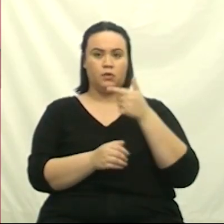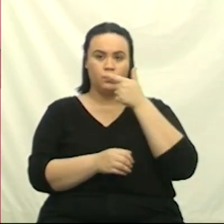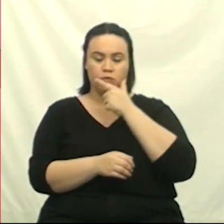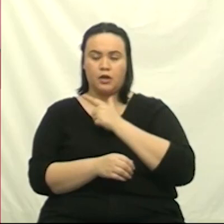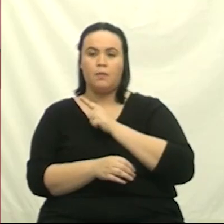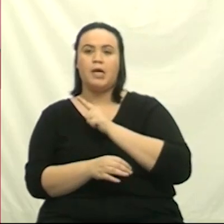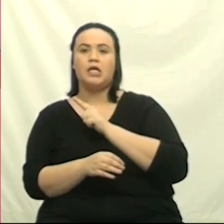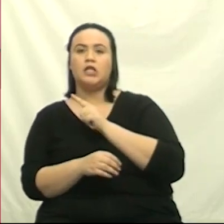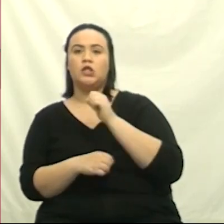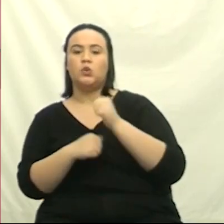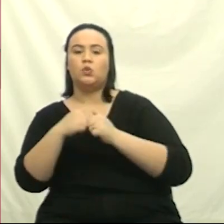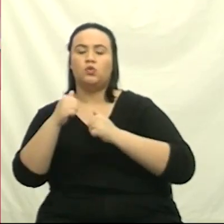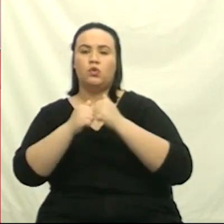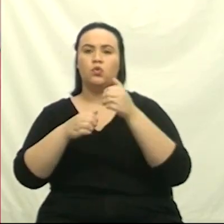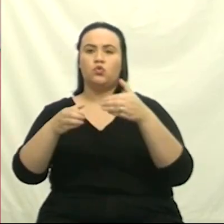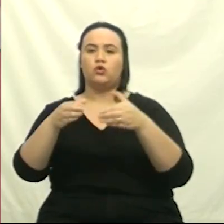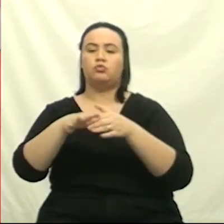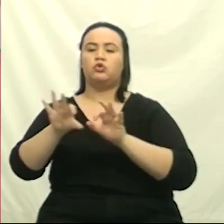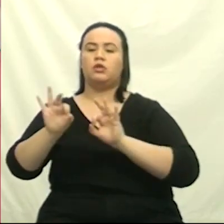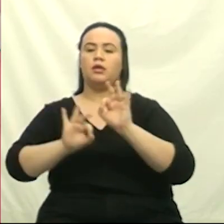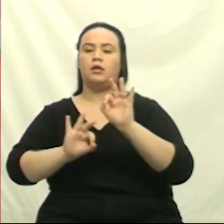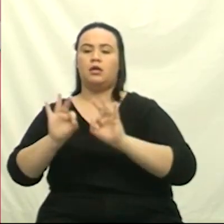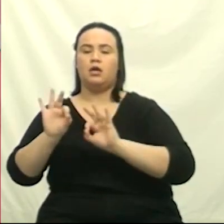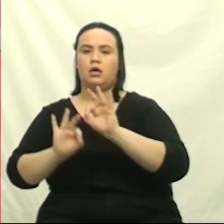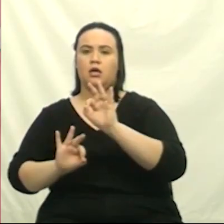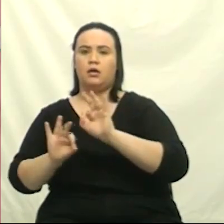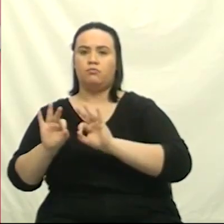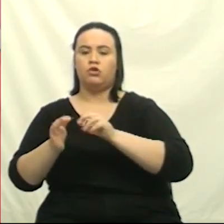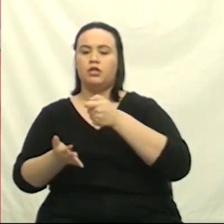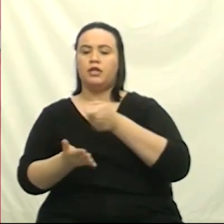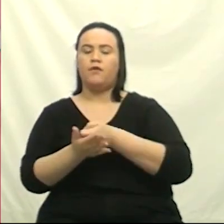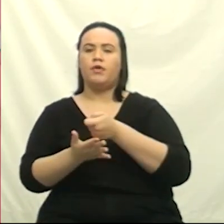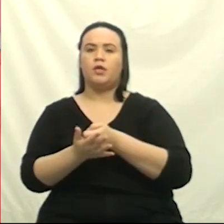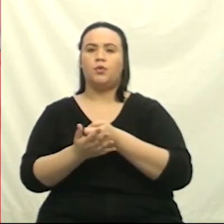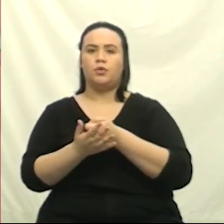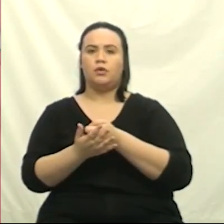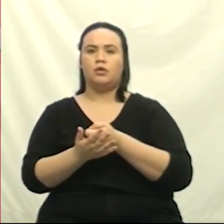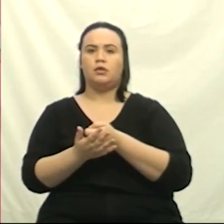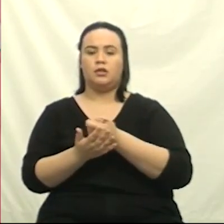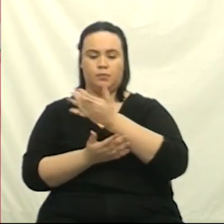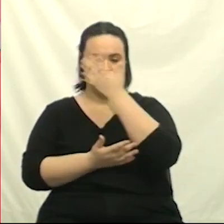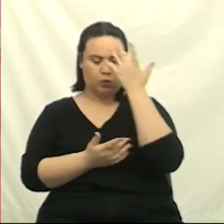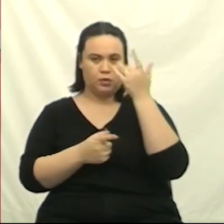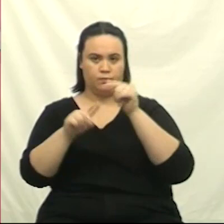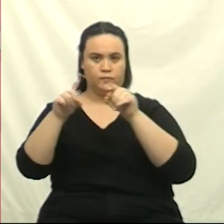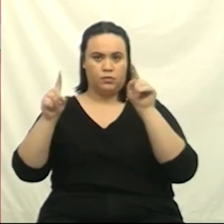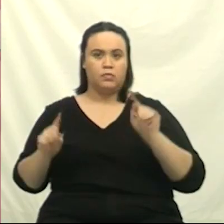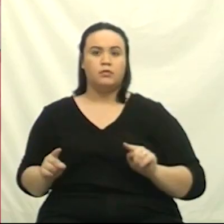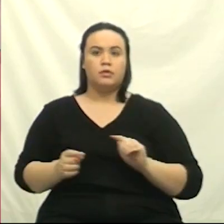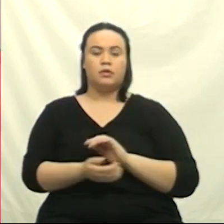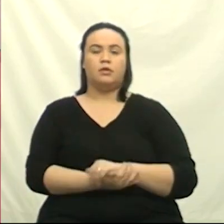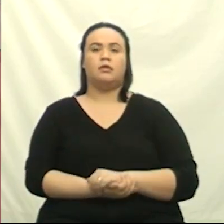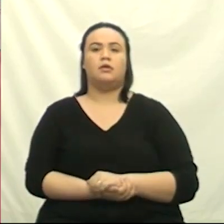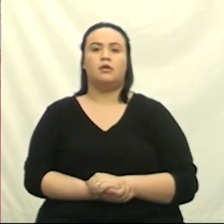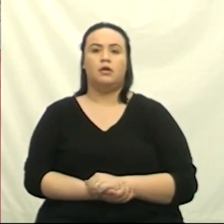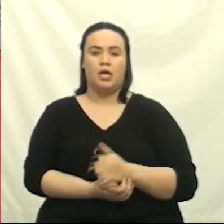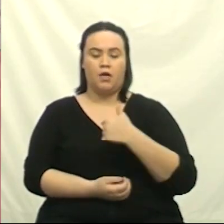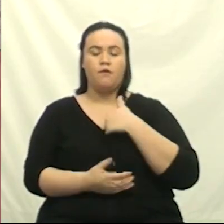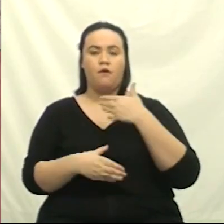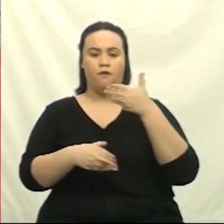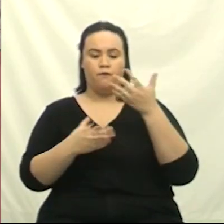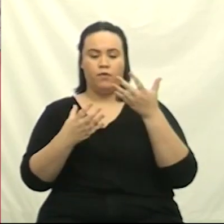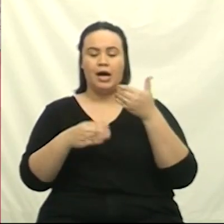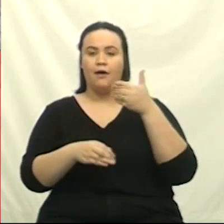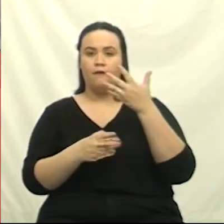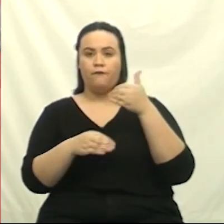estrutura para ter uma equipe de trabalho defendendo os interesses sim do trabalhador então eu voto a favor desse